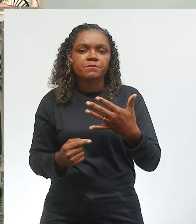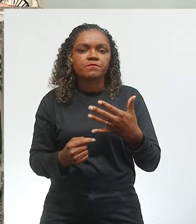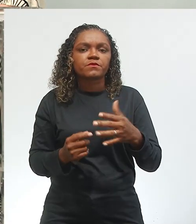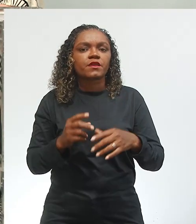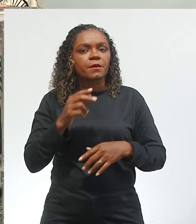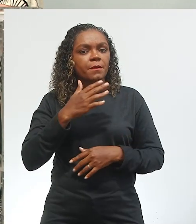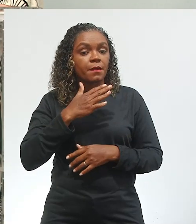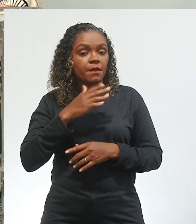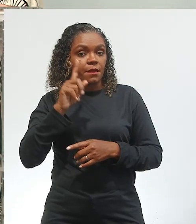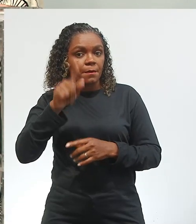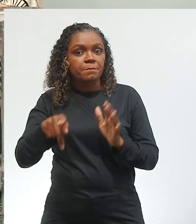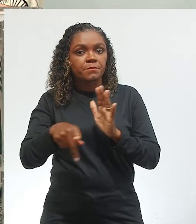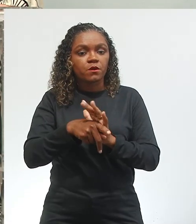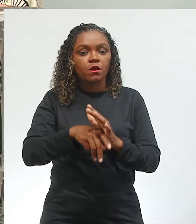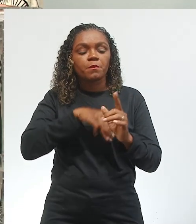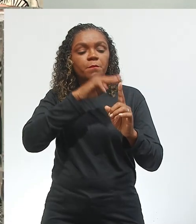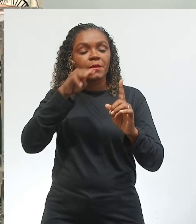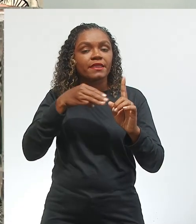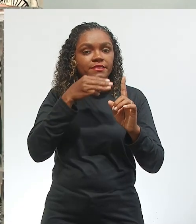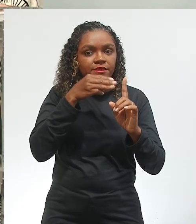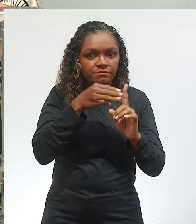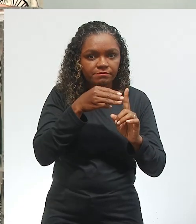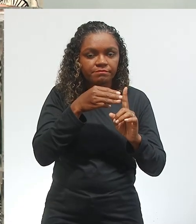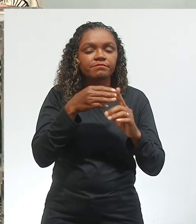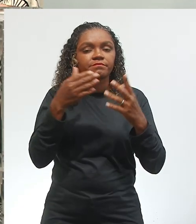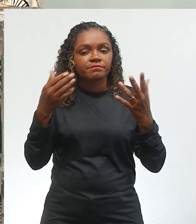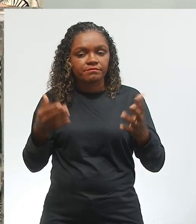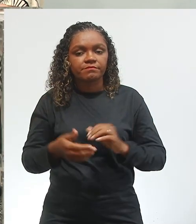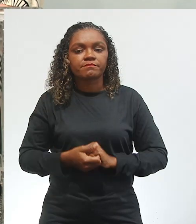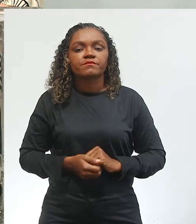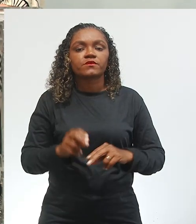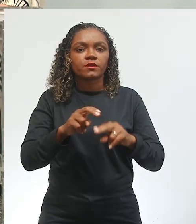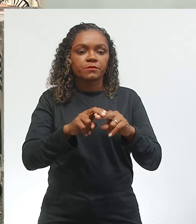vai fazer esse plano